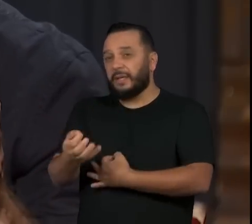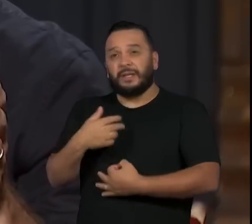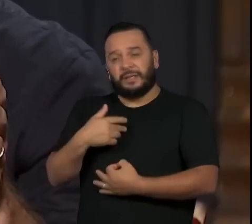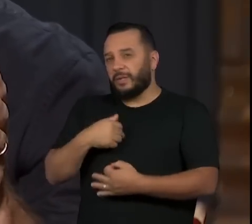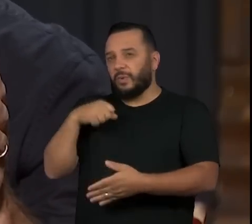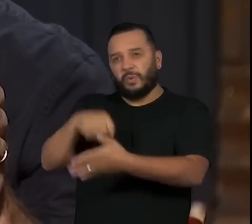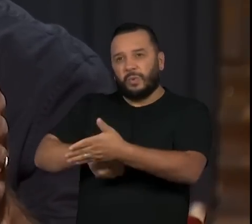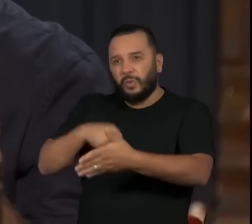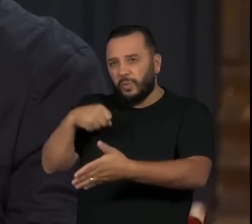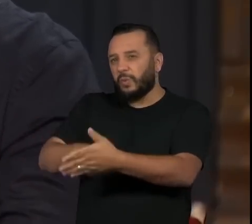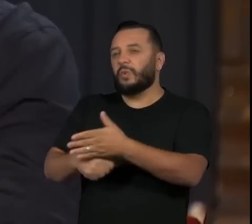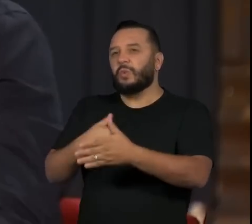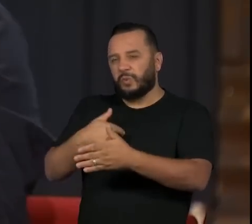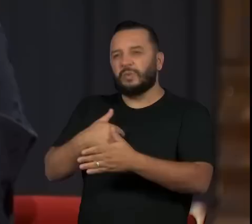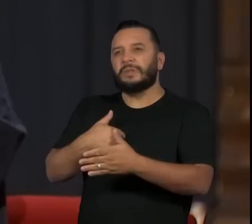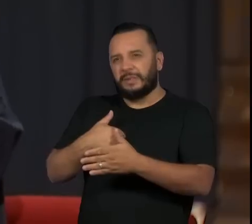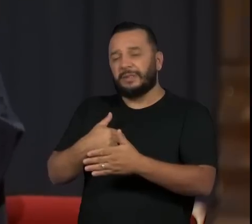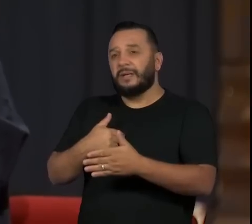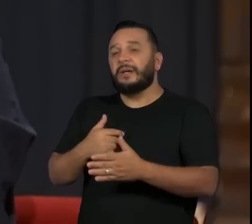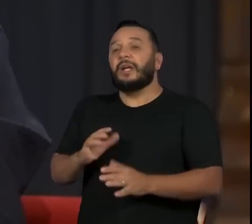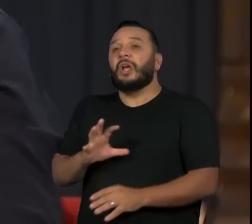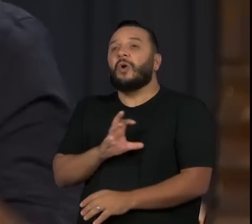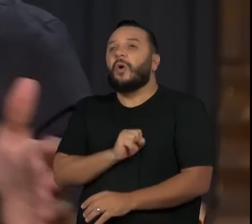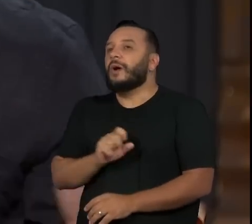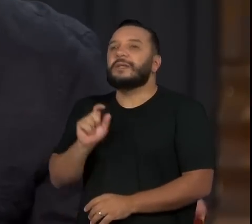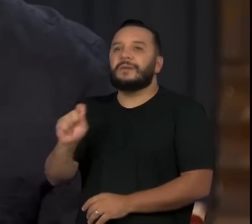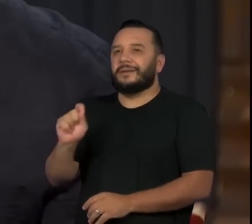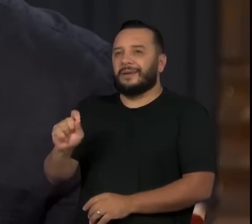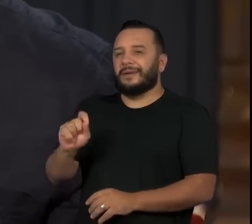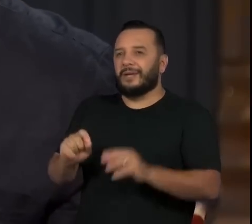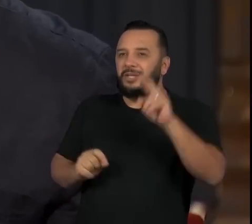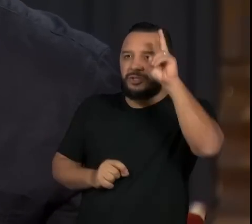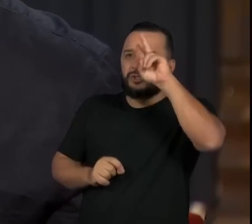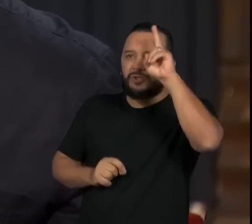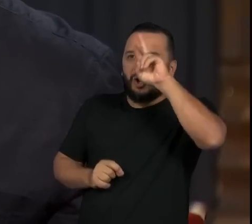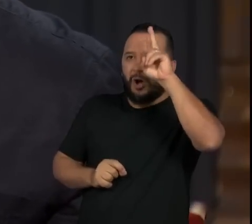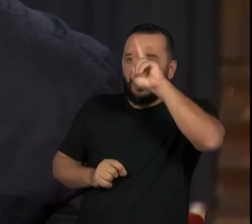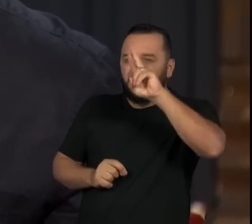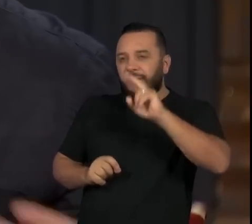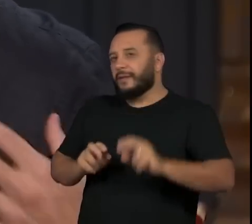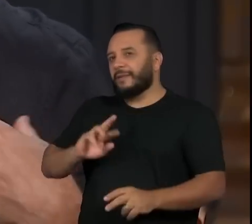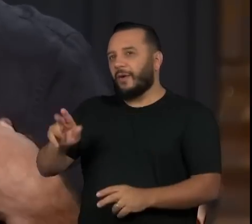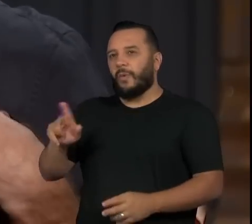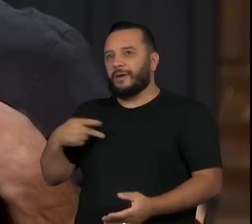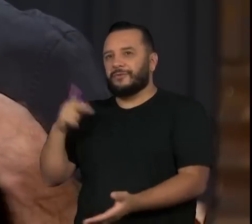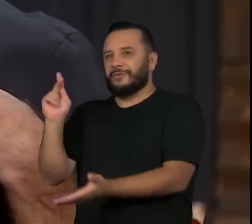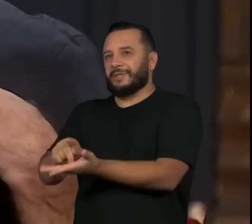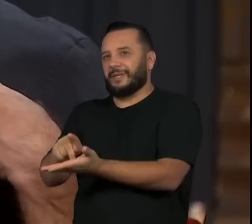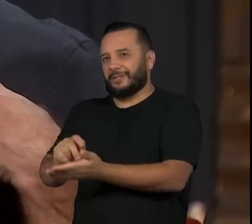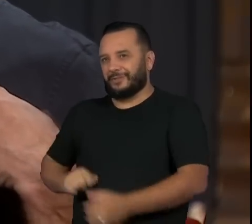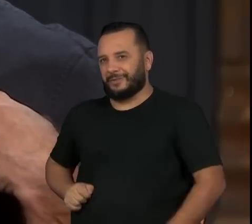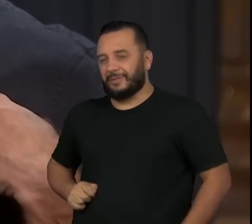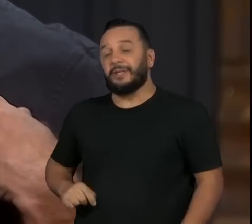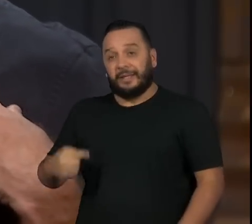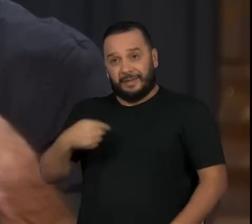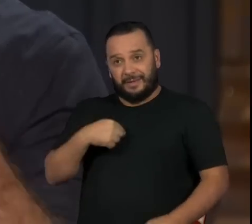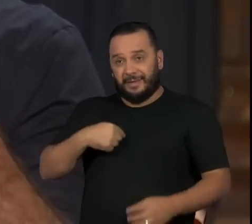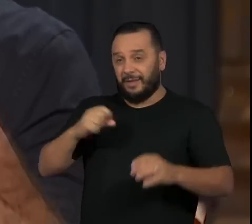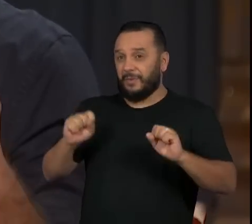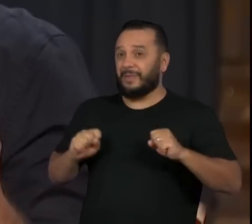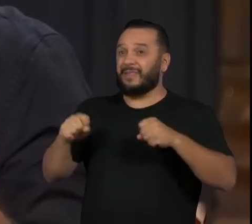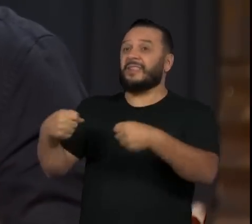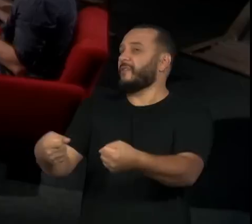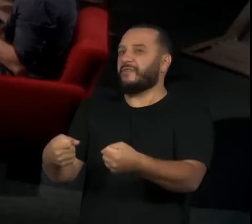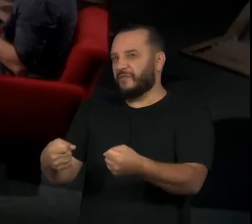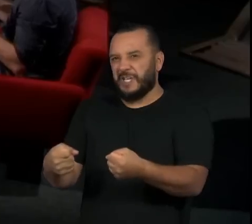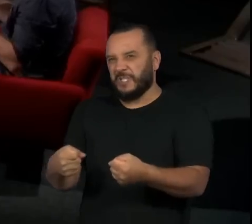engajam por histórias e não por fatos. Né? Eu, por exemplo, eu defendo com unhas